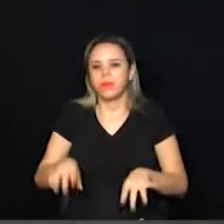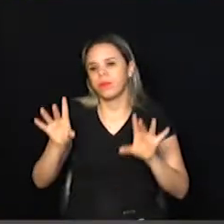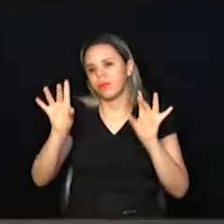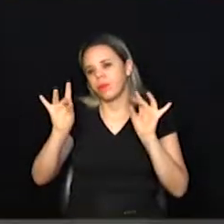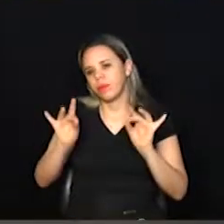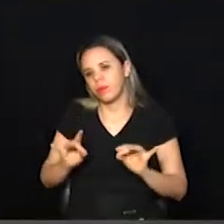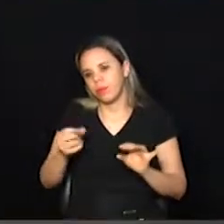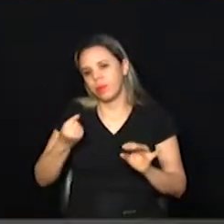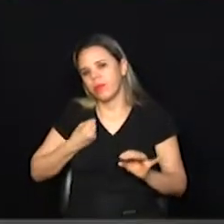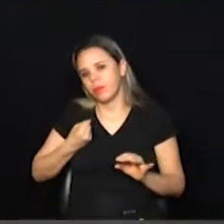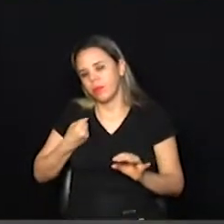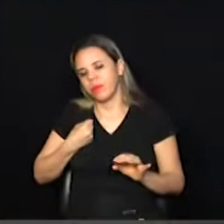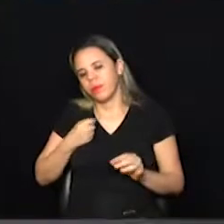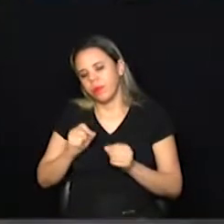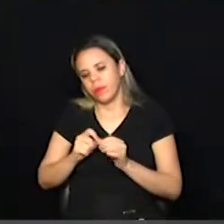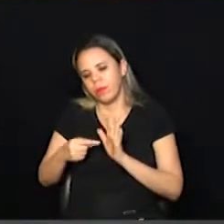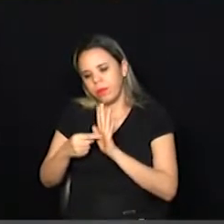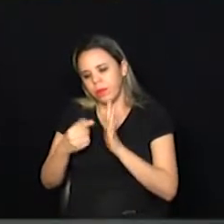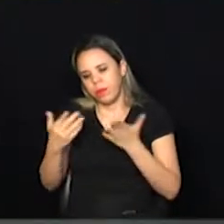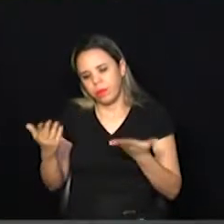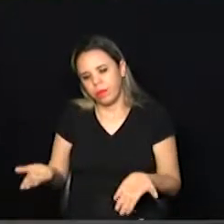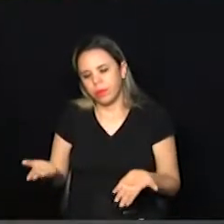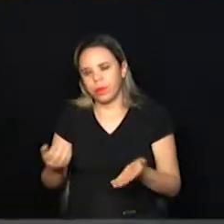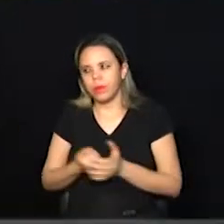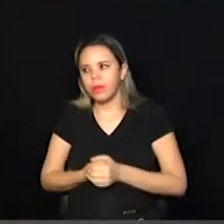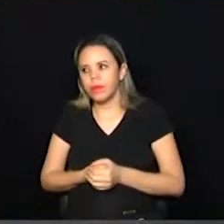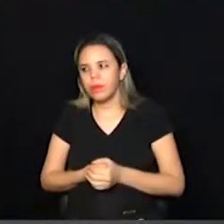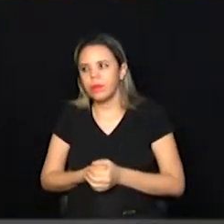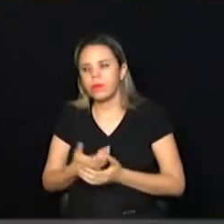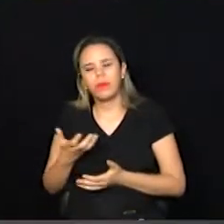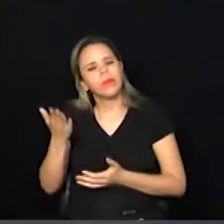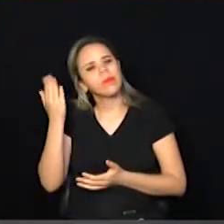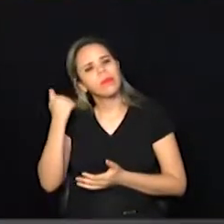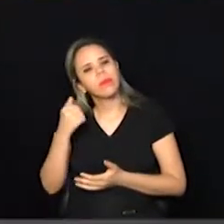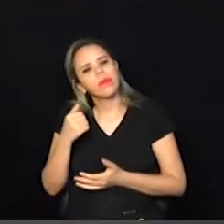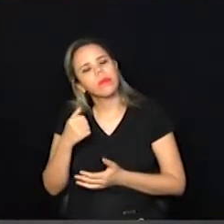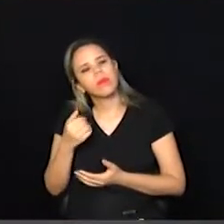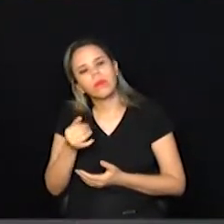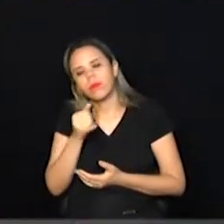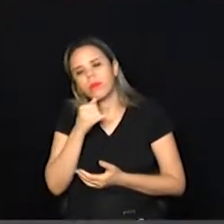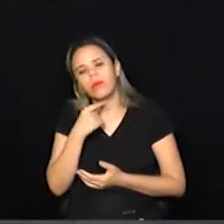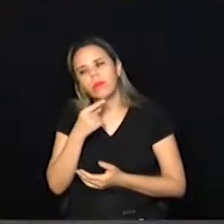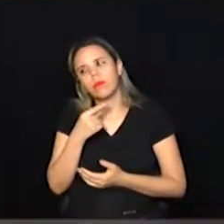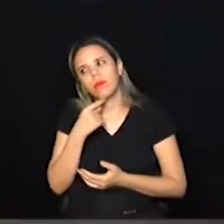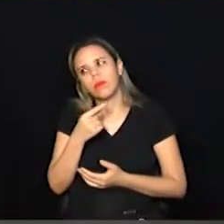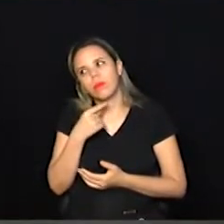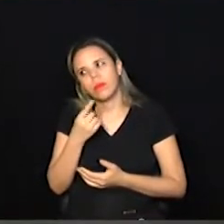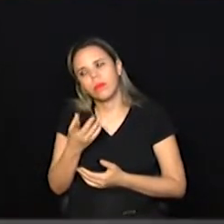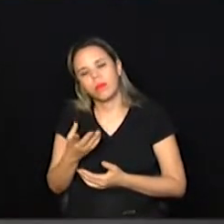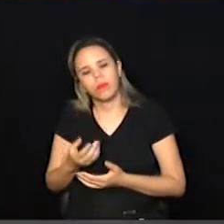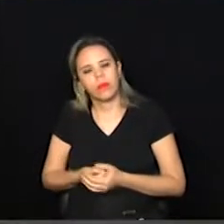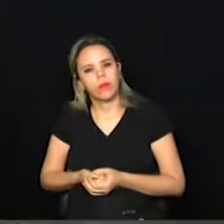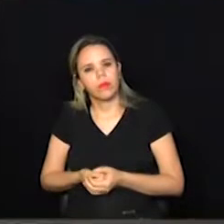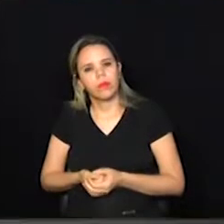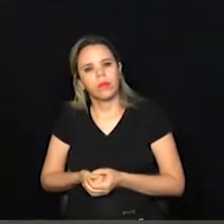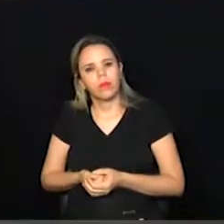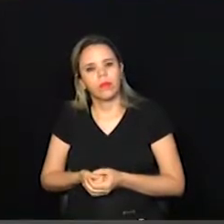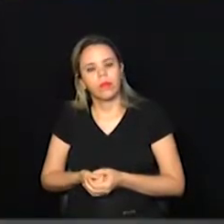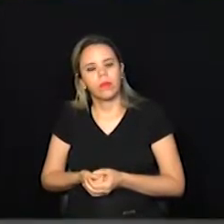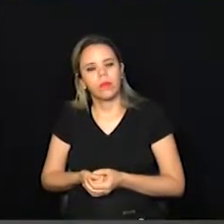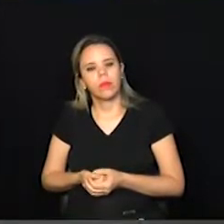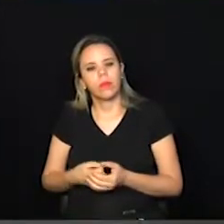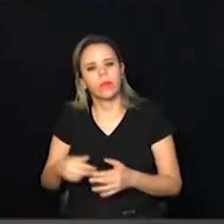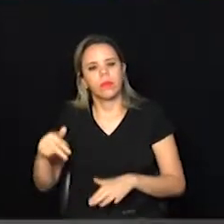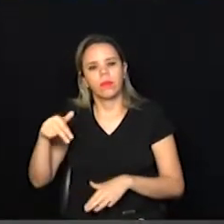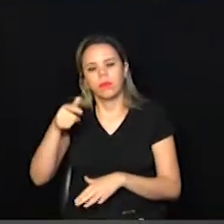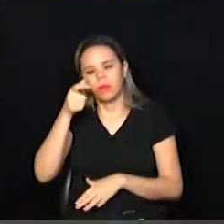dos números, do que foi apresentado, mas o que eu queria assim, deixar só como questionamento, quando a gente vê aqui